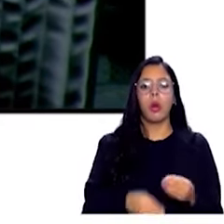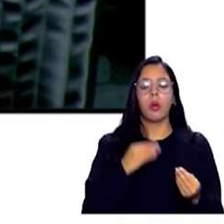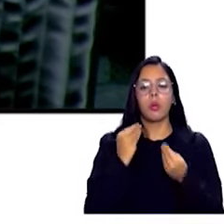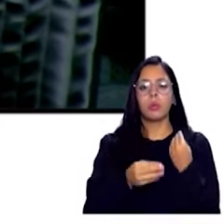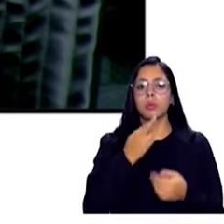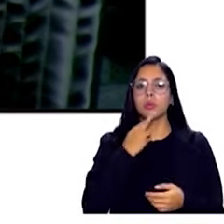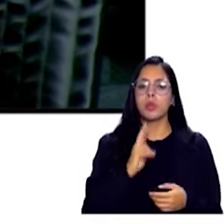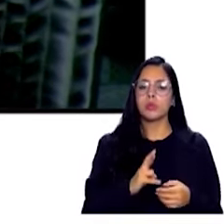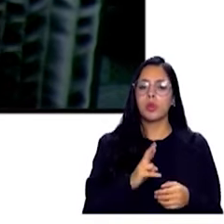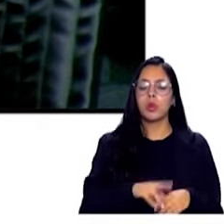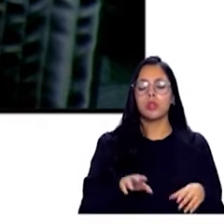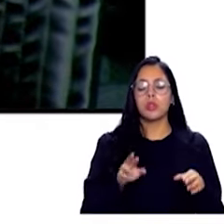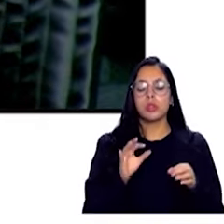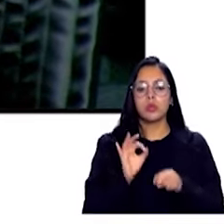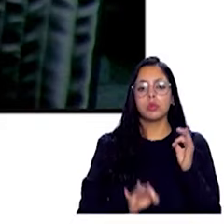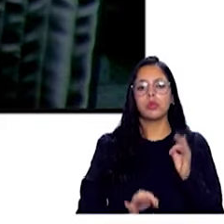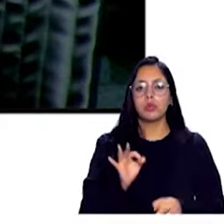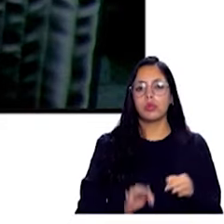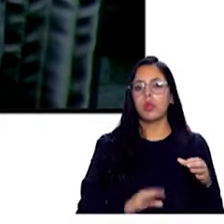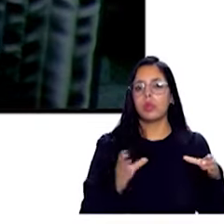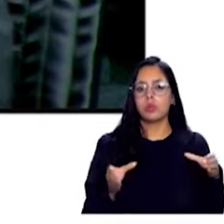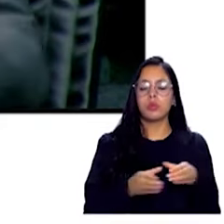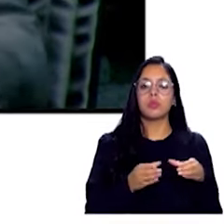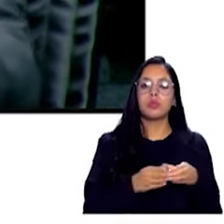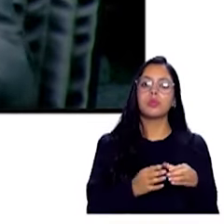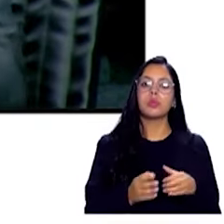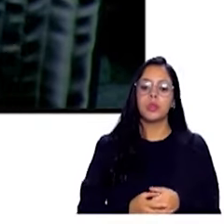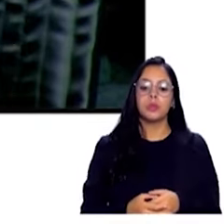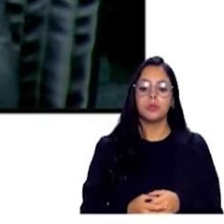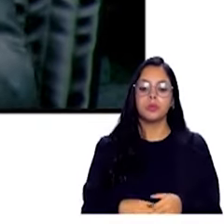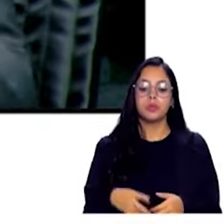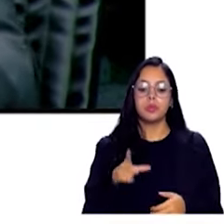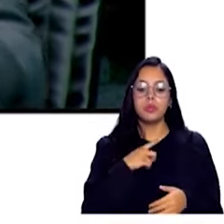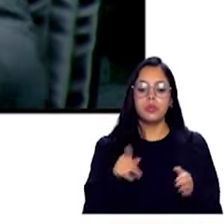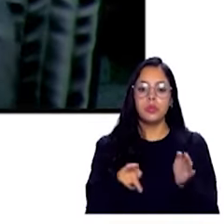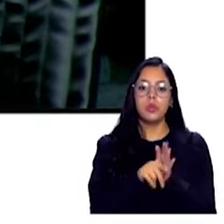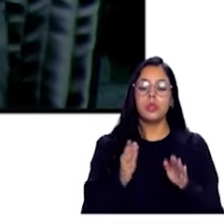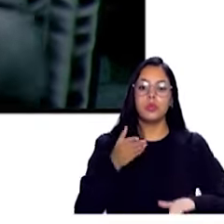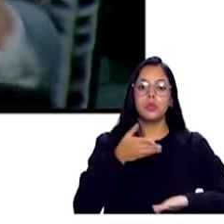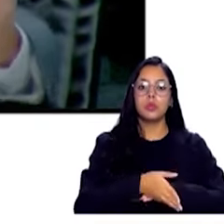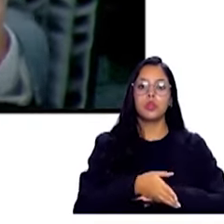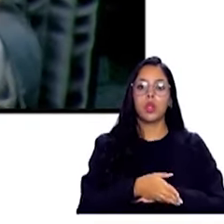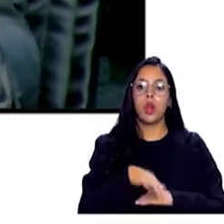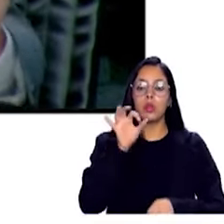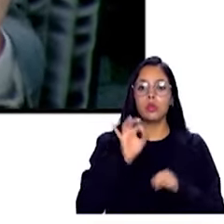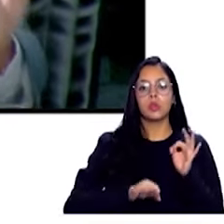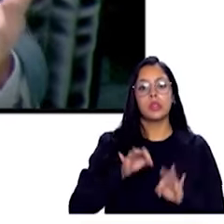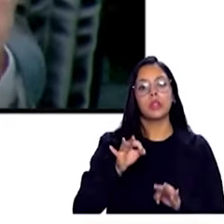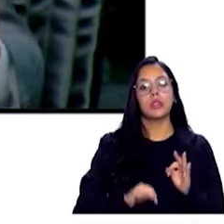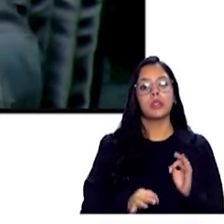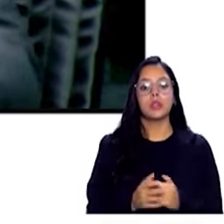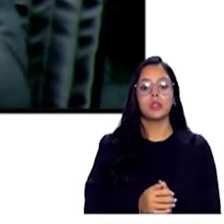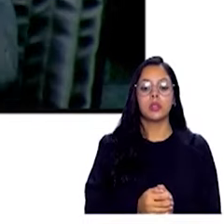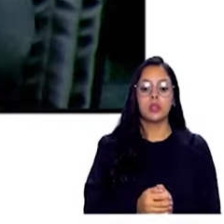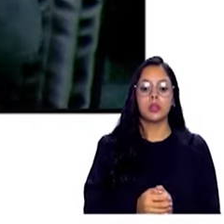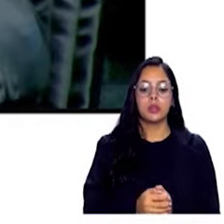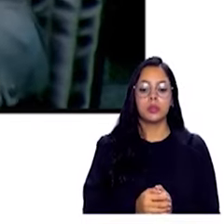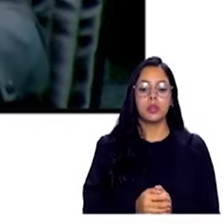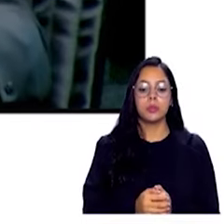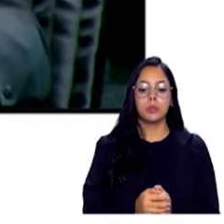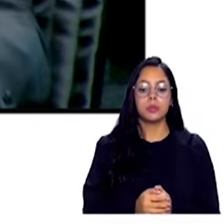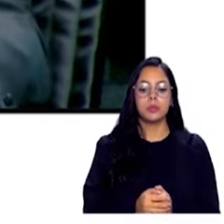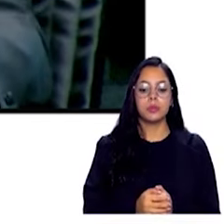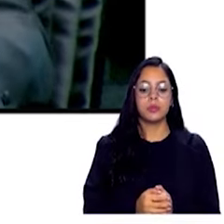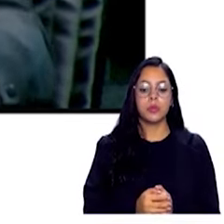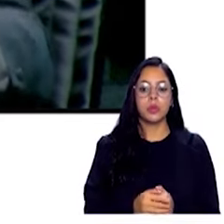coletiva como é por exemplo o problema da do acesso à função jurisdicional de interpretada de maneira Ampla outras